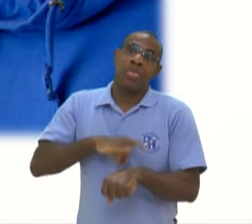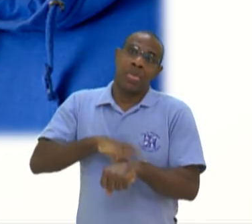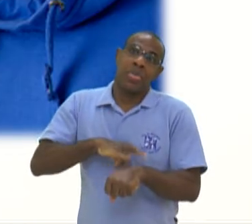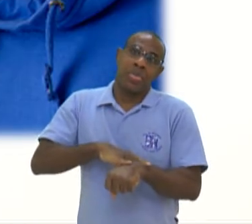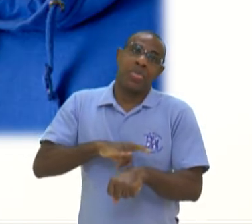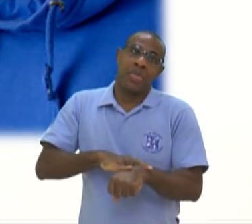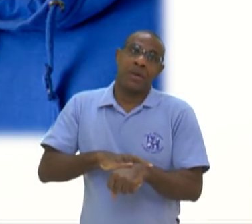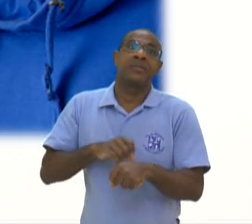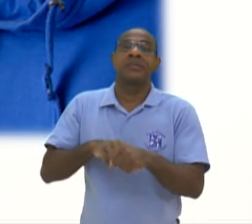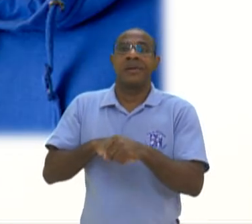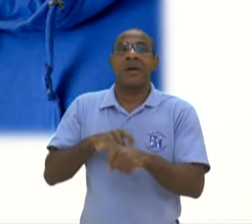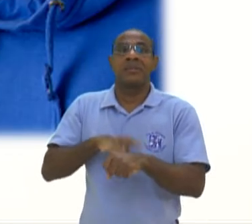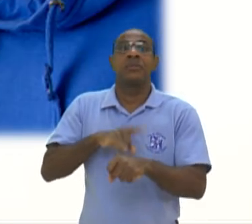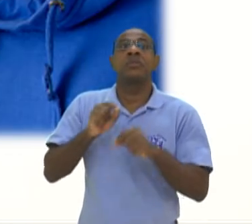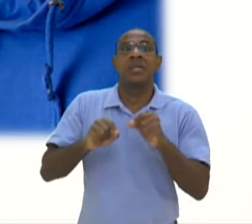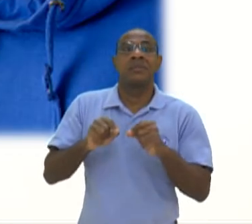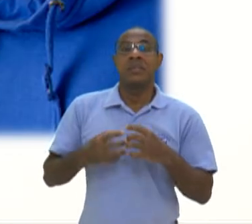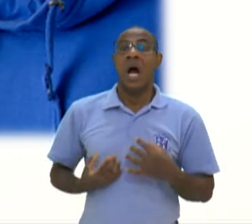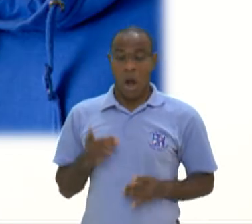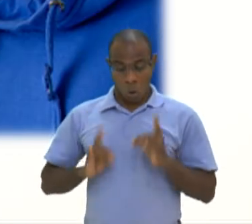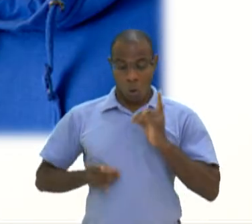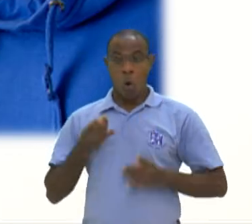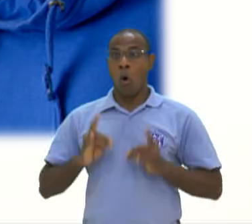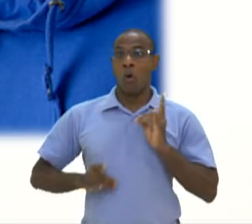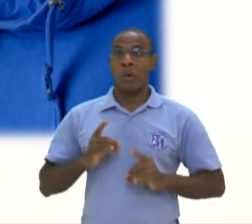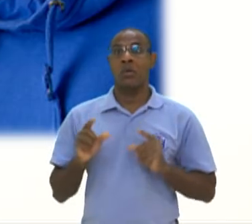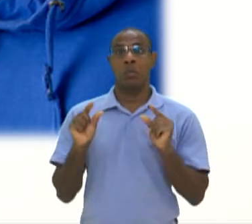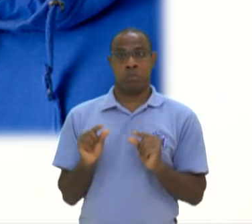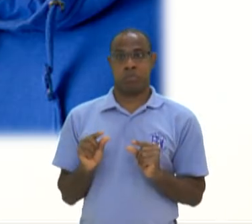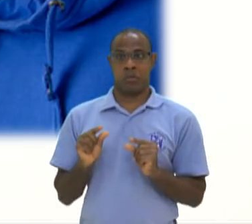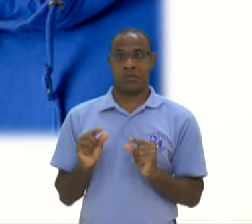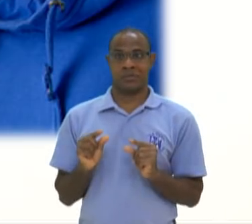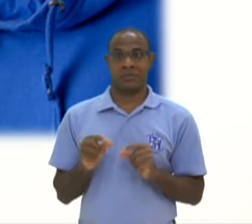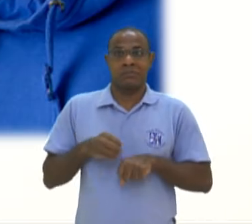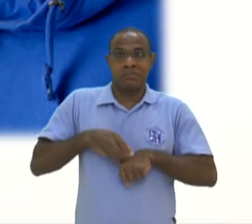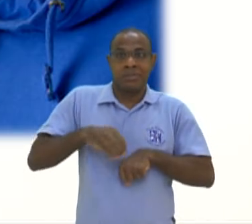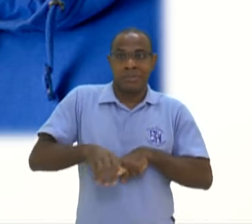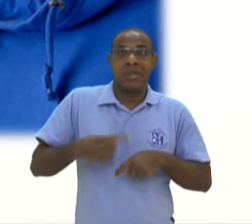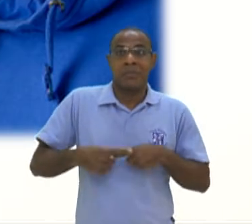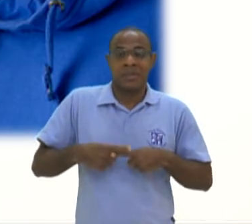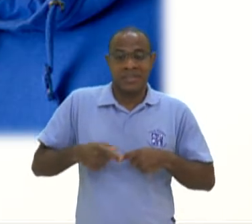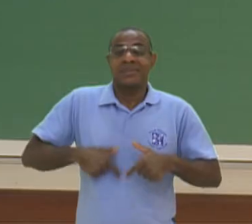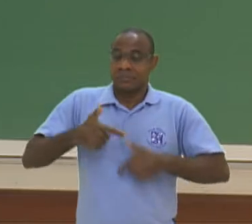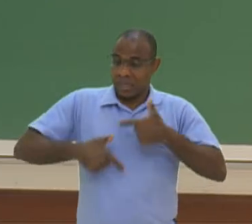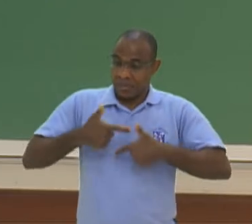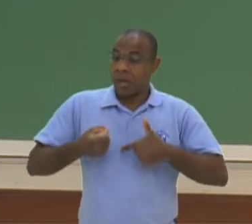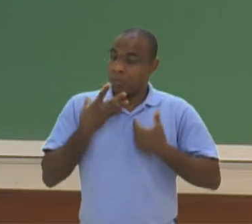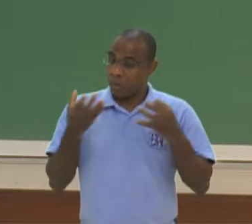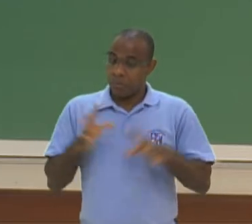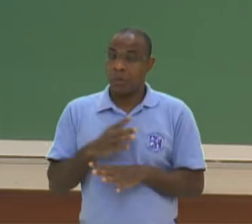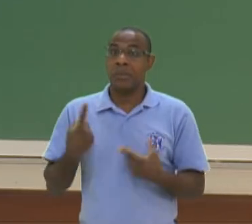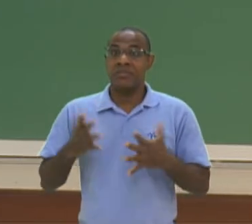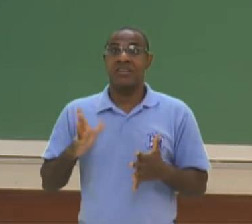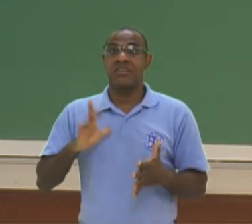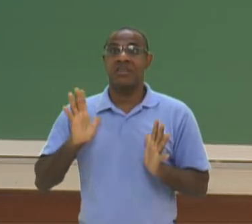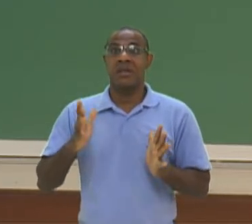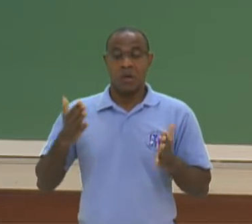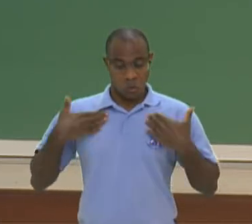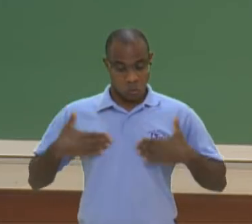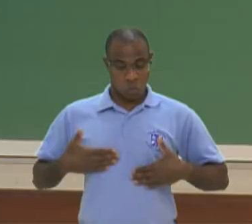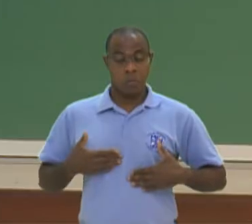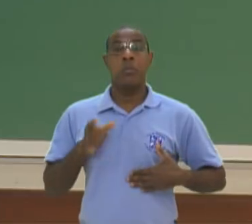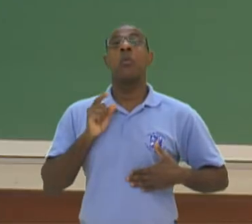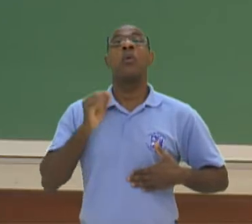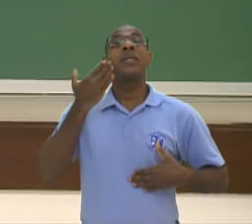menos, né? Vai liberar bem menos hormônio antidiurético, porque o seu corpo entende que tem água suficiente e aí você